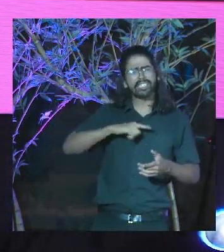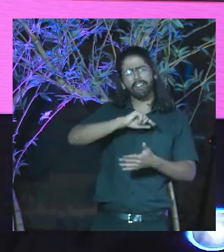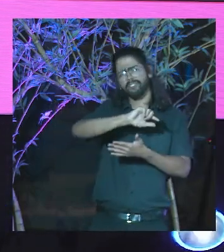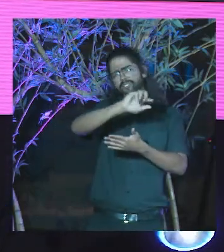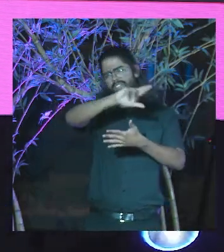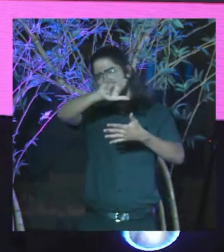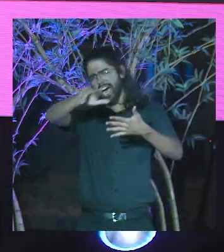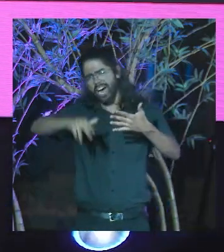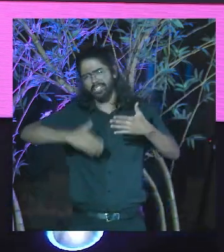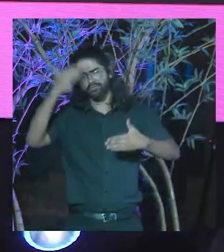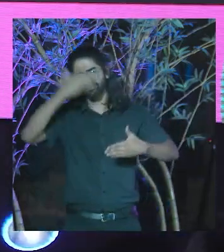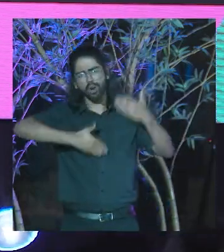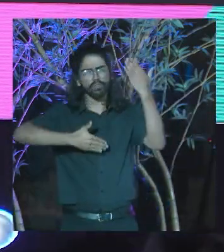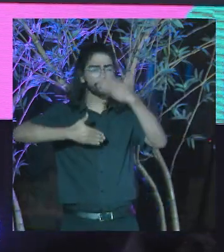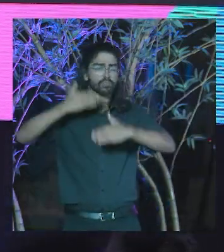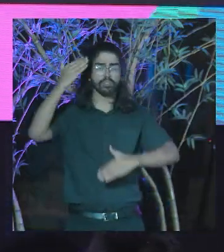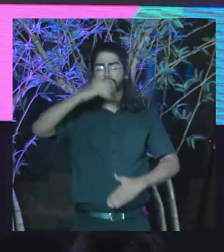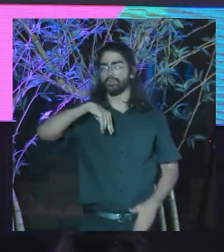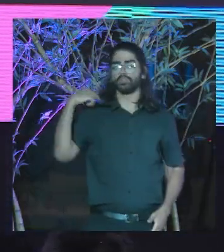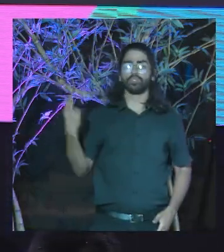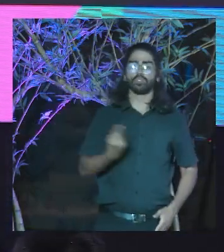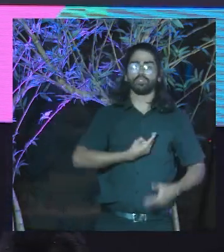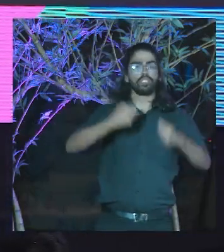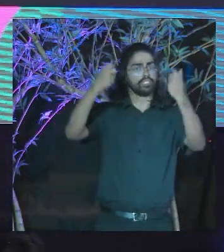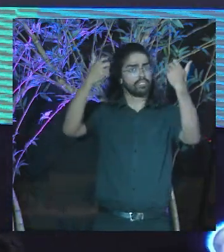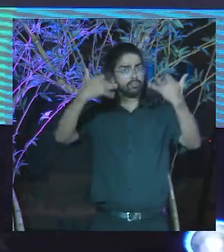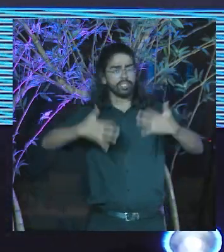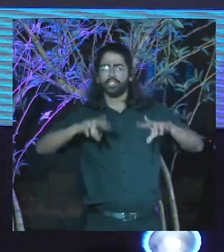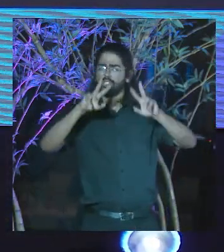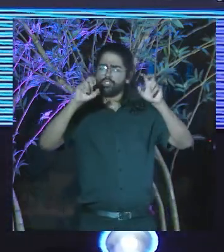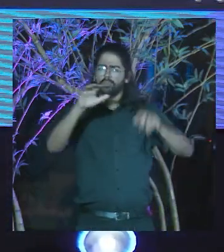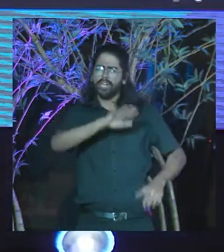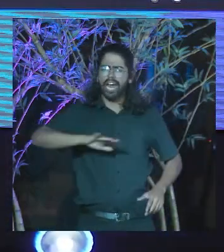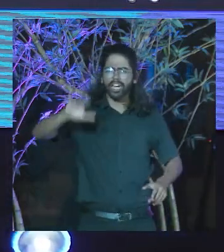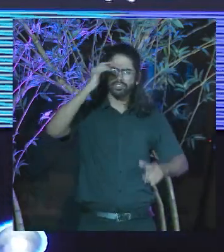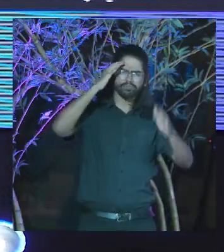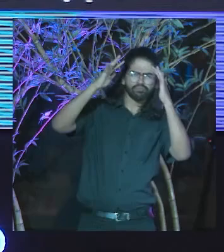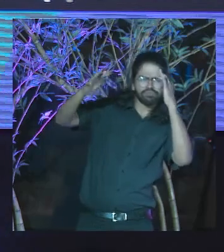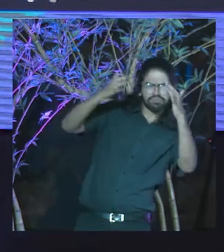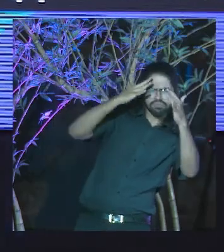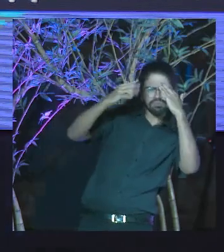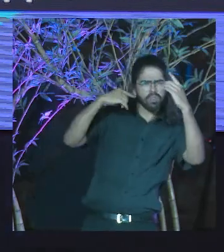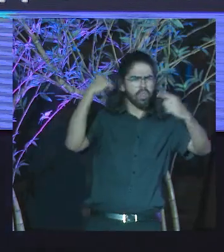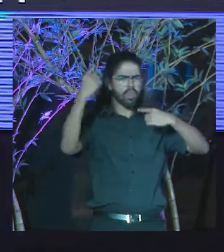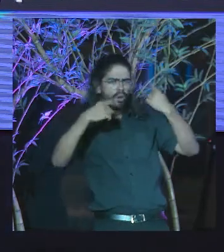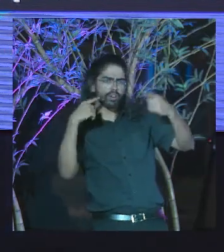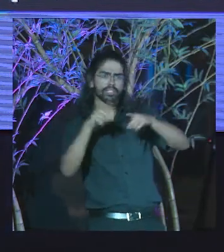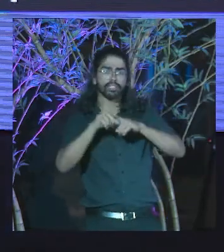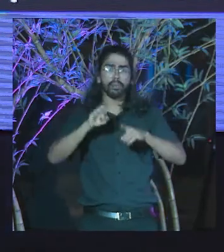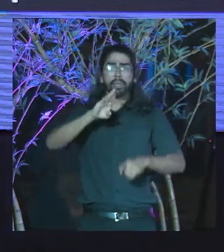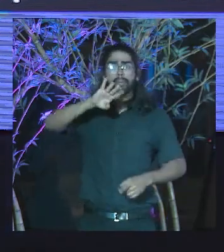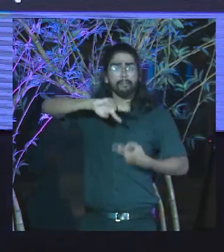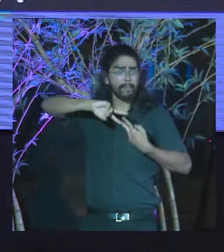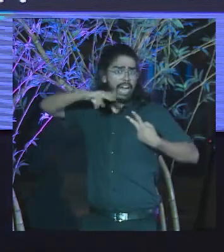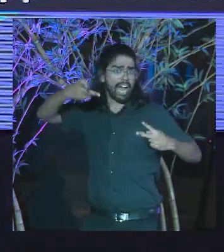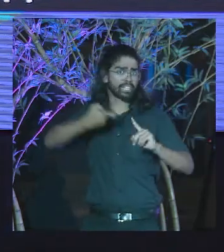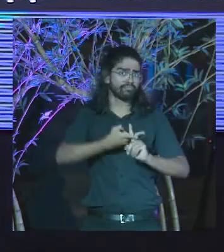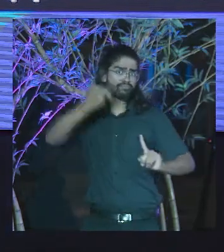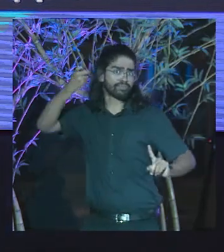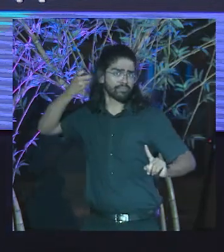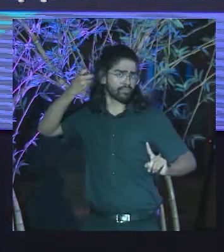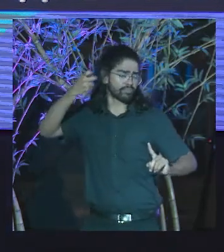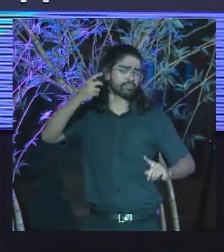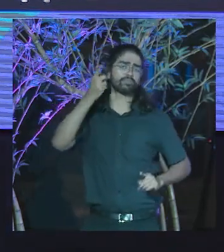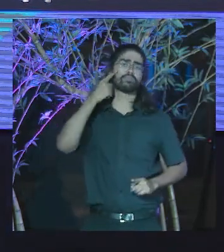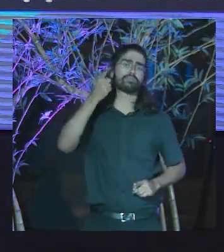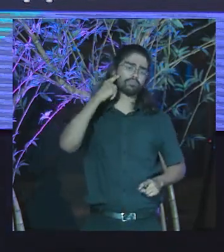evidências. E a gente vai falar sobre alucinações artificiais, vai falar sobre biohackers, aqui só